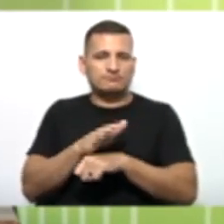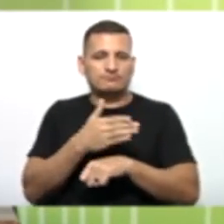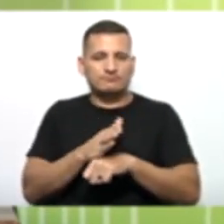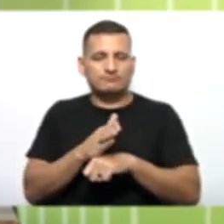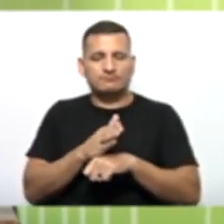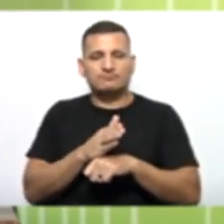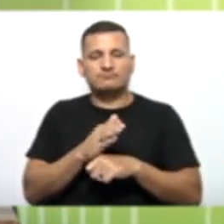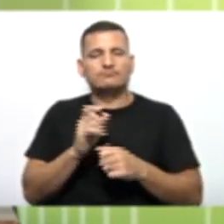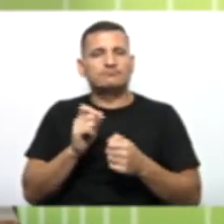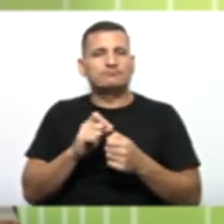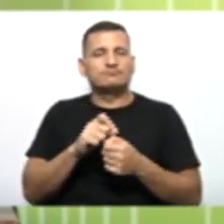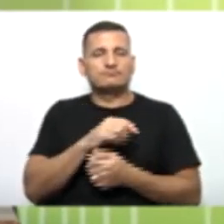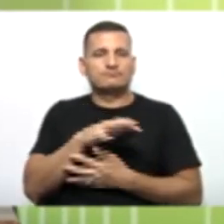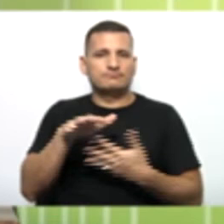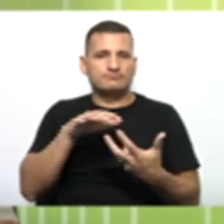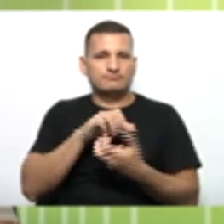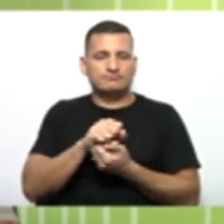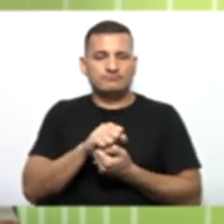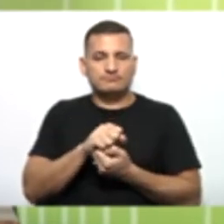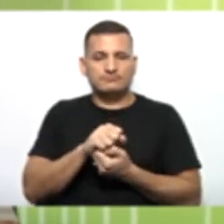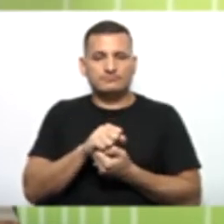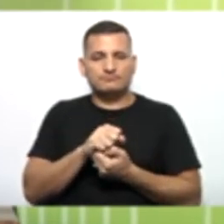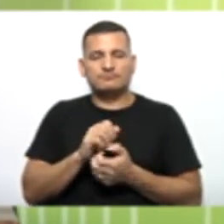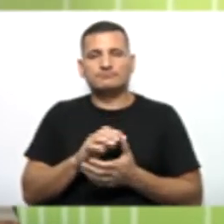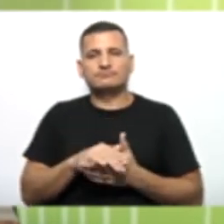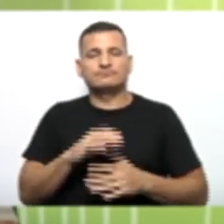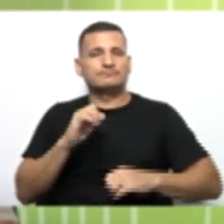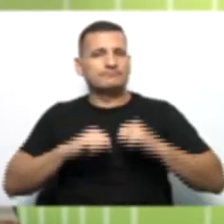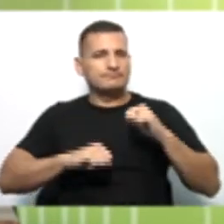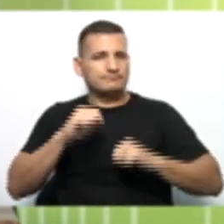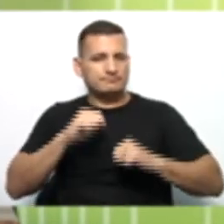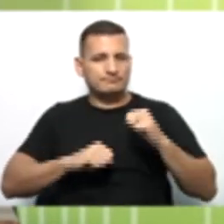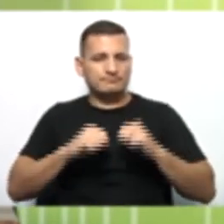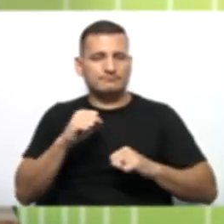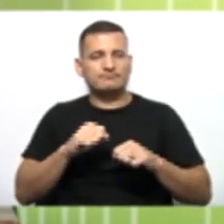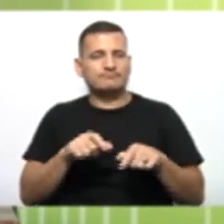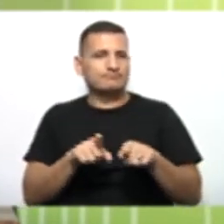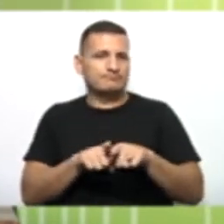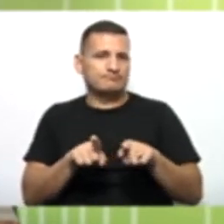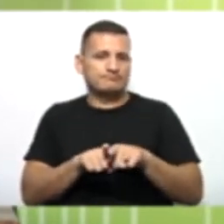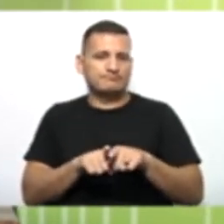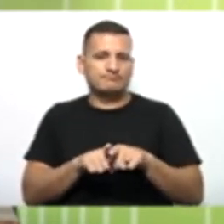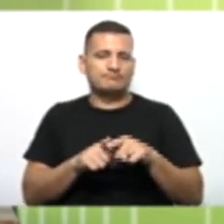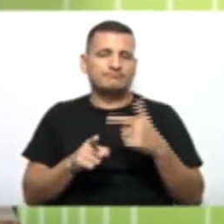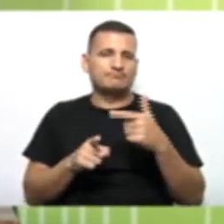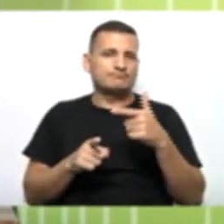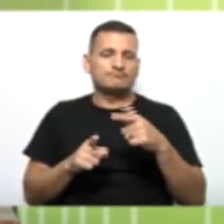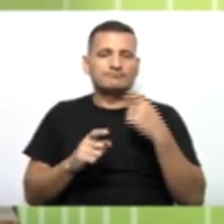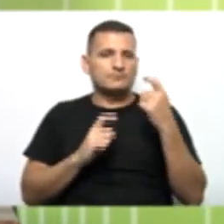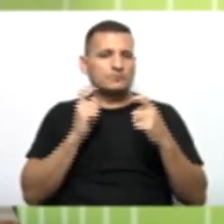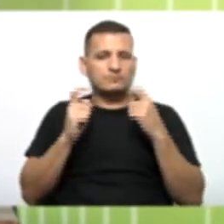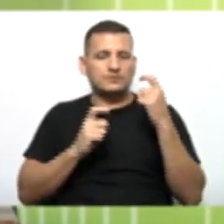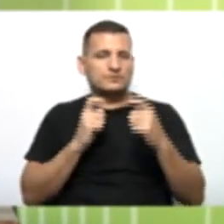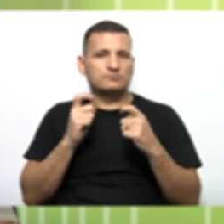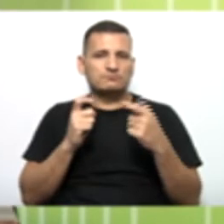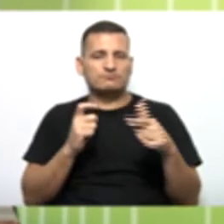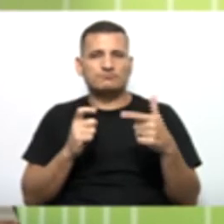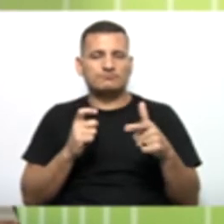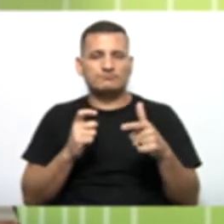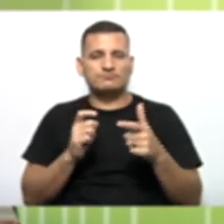que levem à reciclagem. E as indústrias, seguindo a mesma lógica, também não têm uma preocupação tão